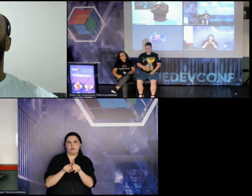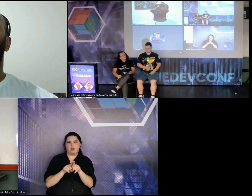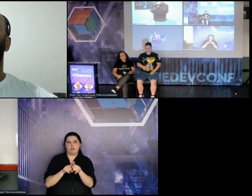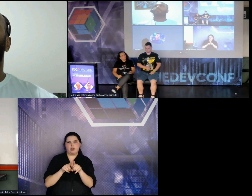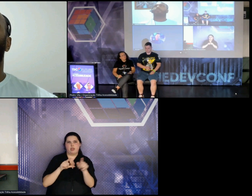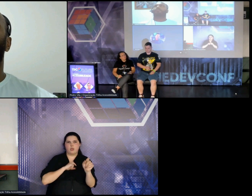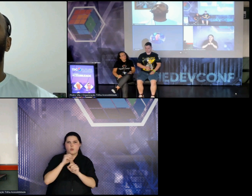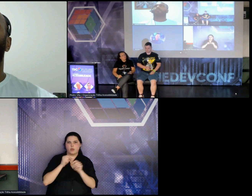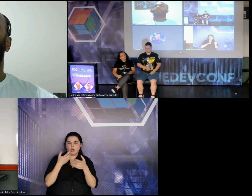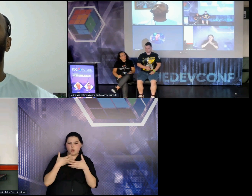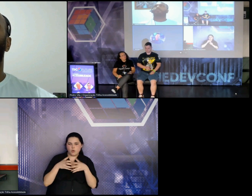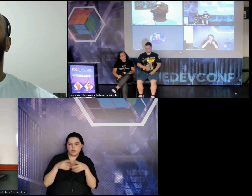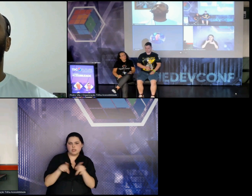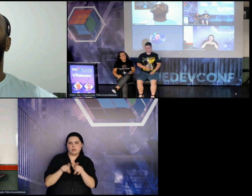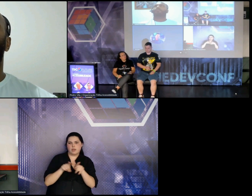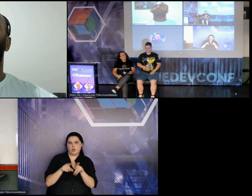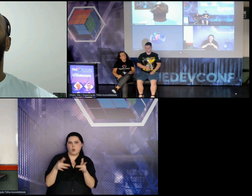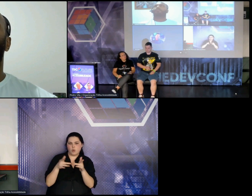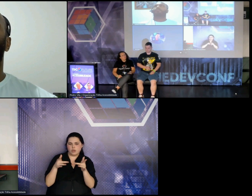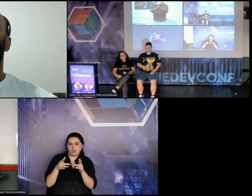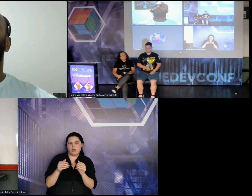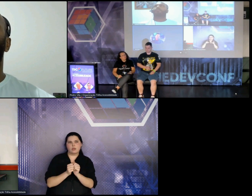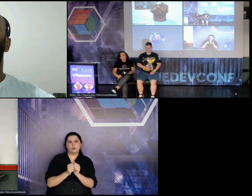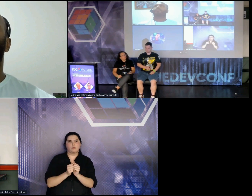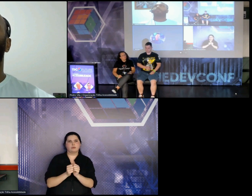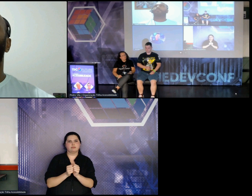ter a convivência mesmo, né? Ter essa...